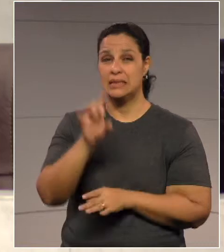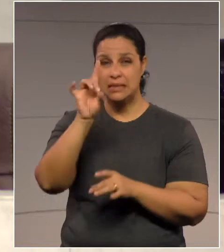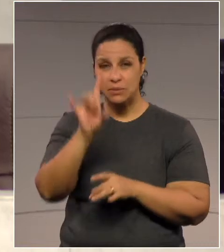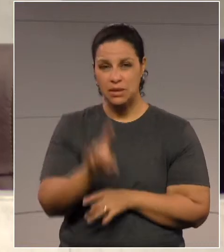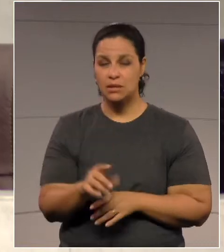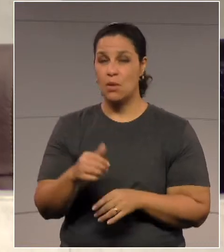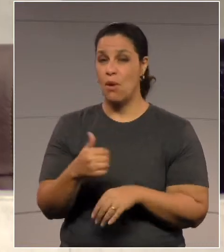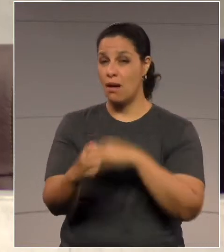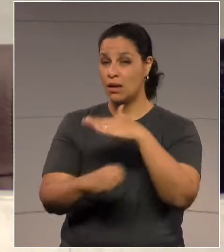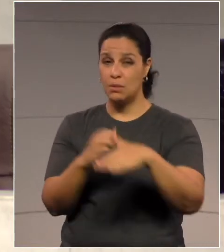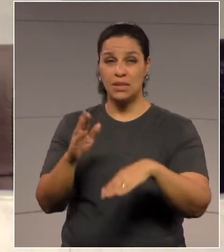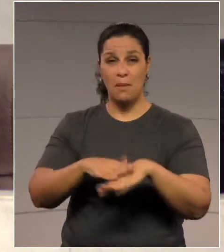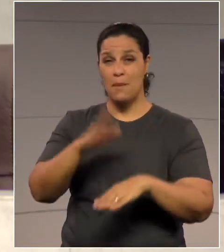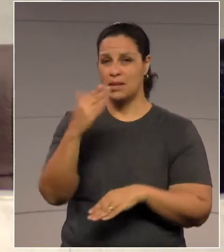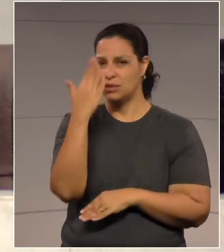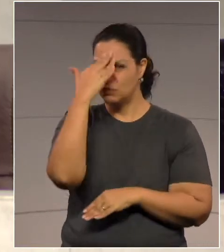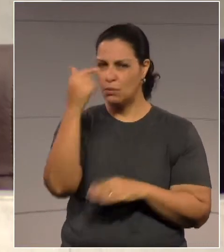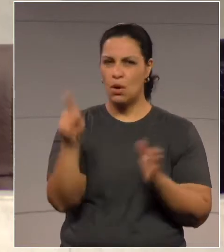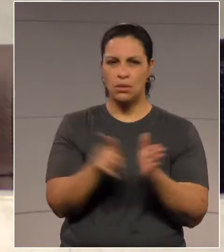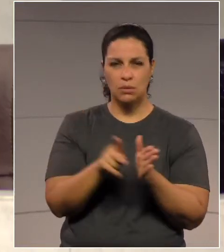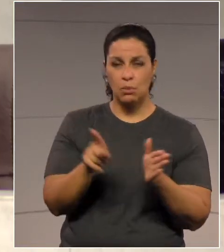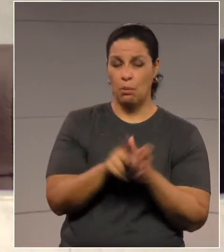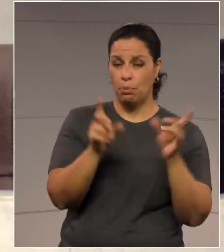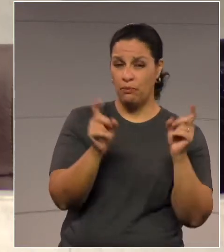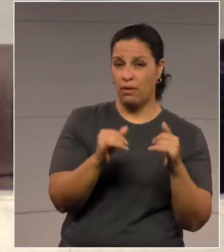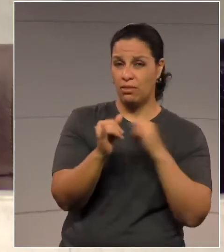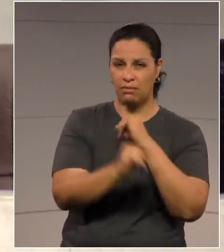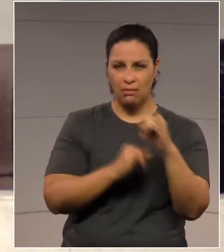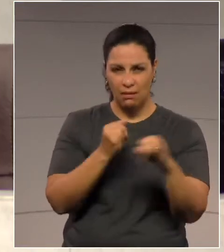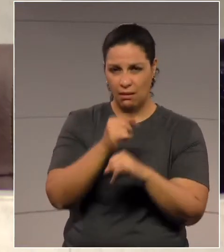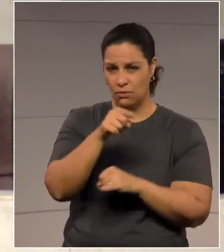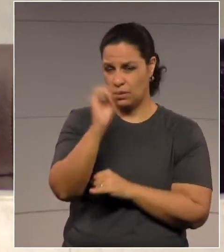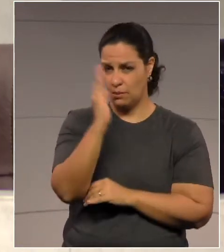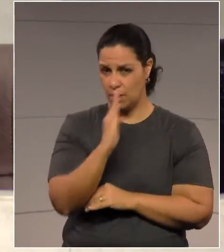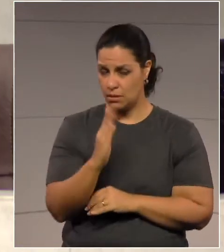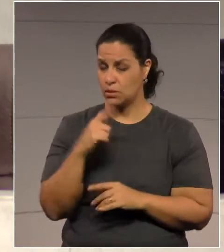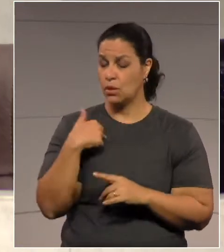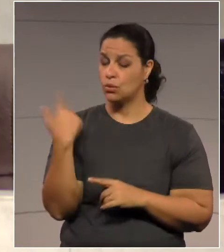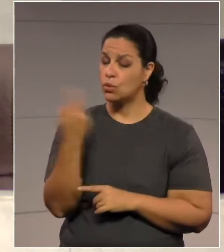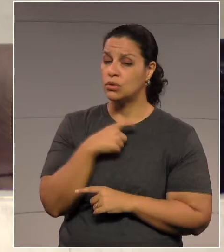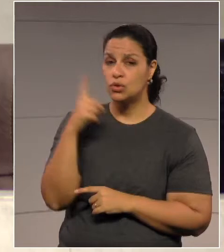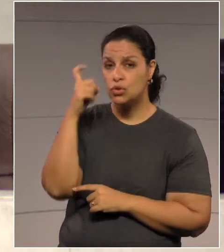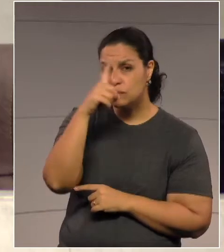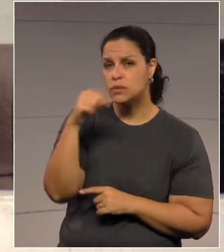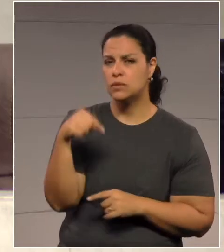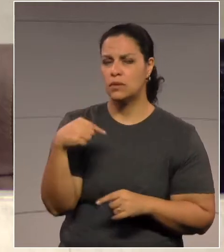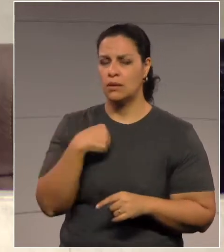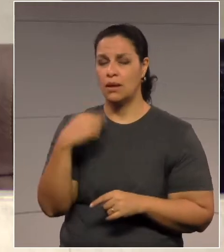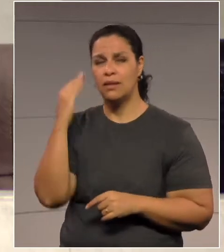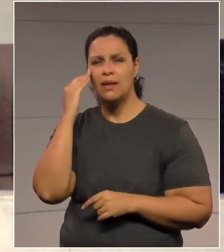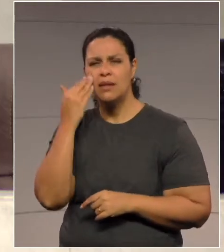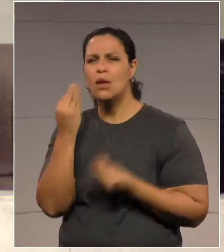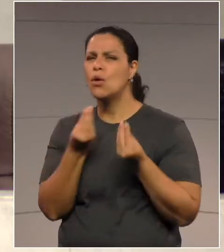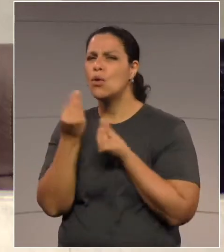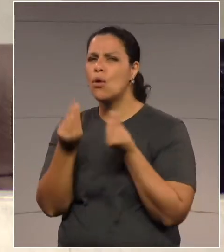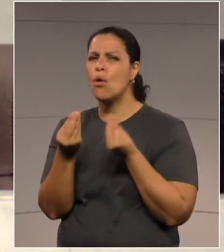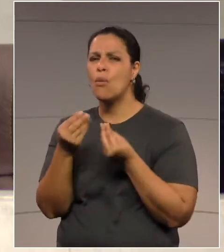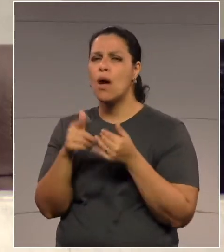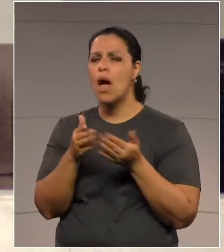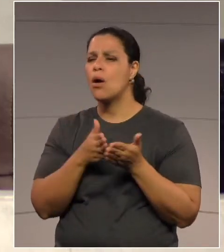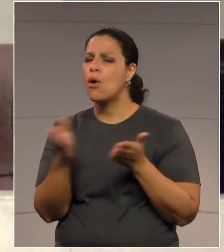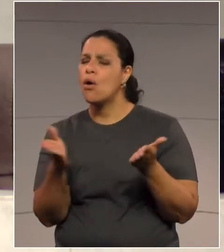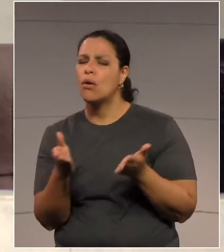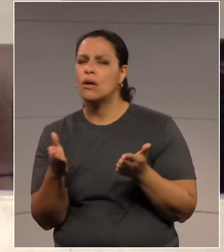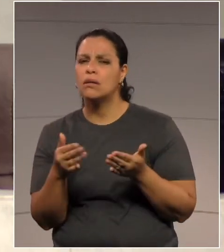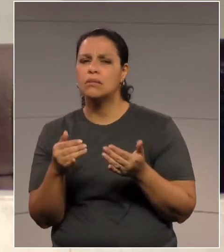empresa líder. Nós temos hoje uma dificuldade grande também de entender muito para onde é que vai o mercado